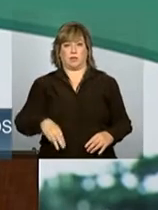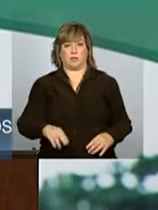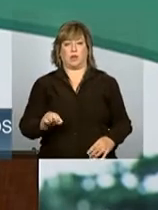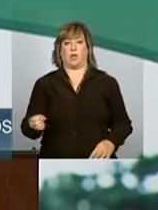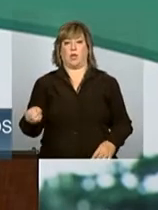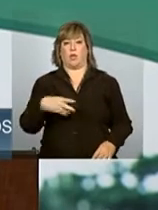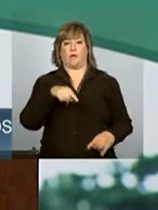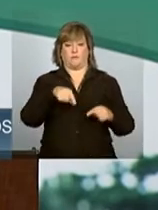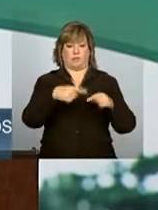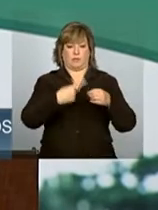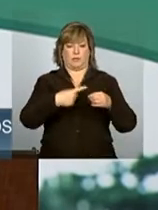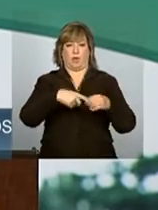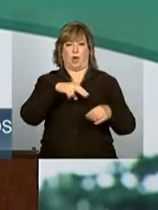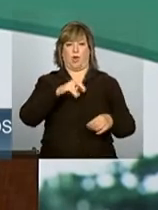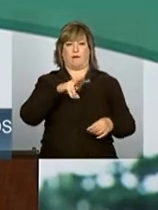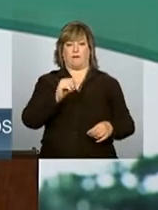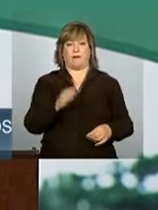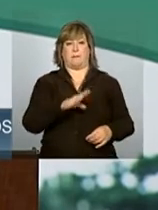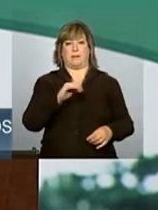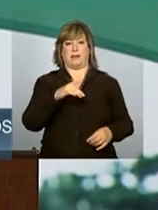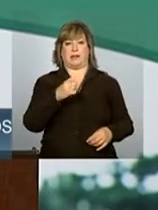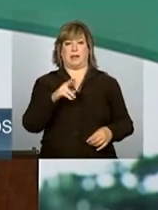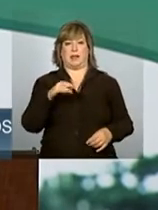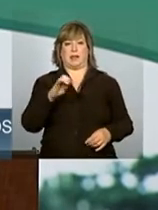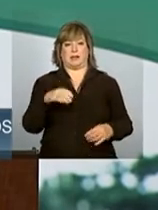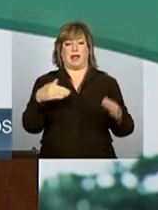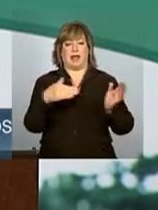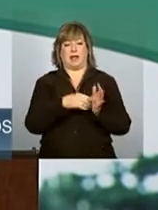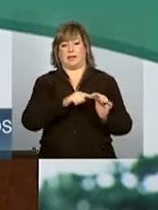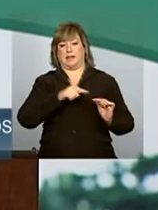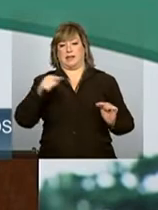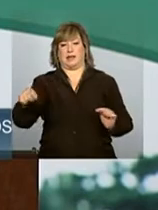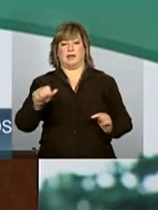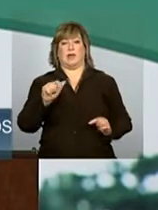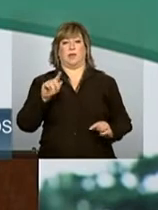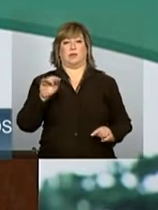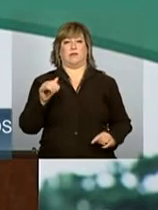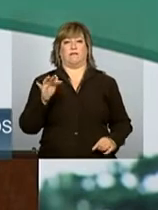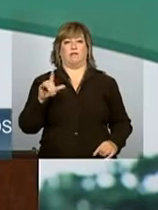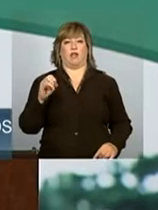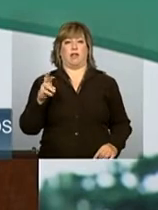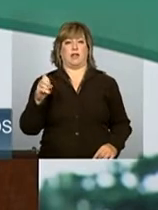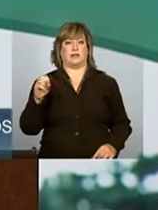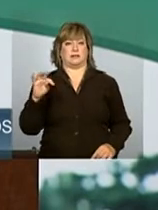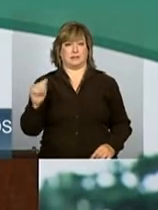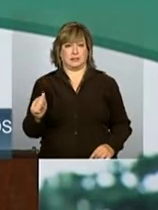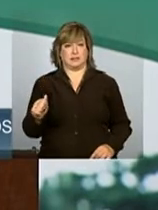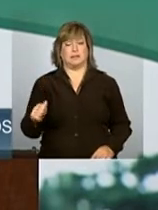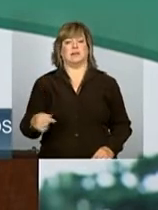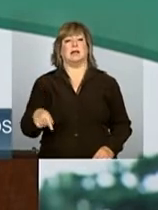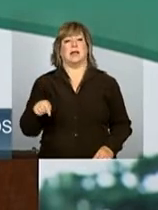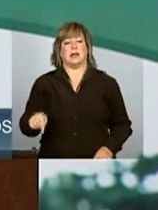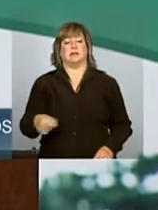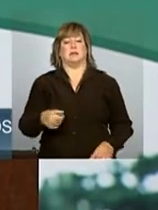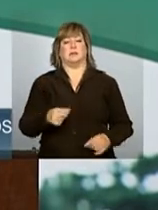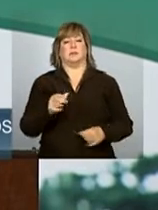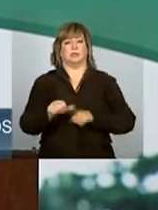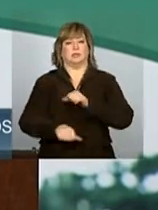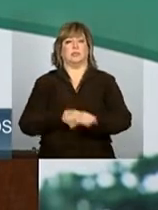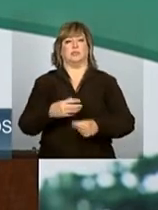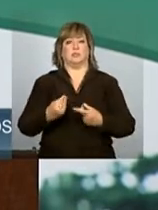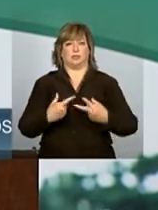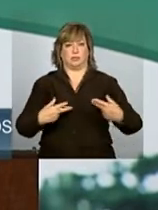Nova Bandeirantes até Alta Floresta, que esse meu município está em processo também de uma grande